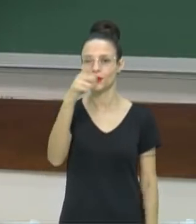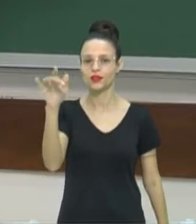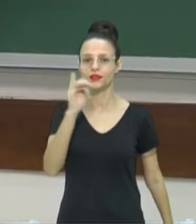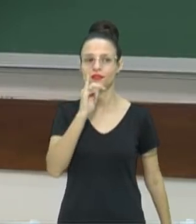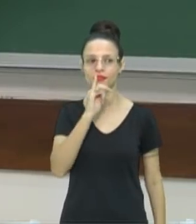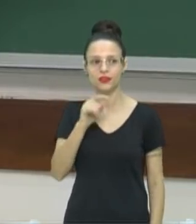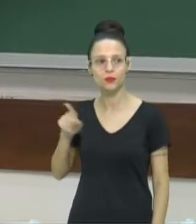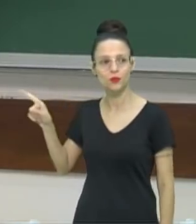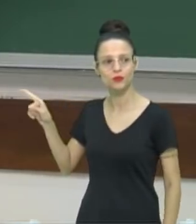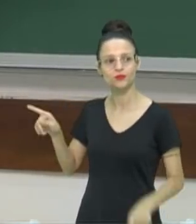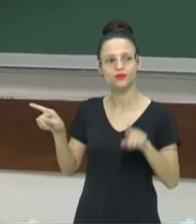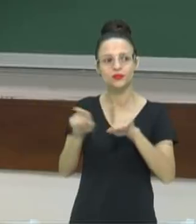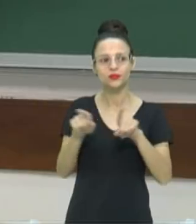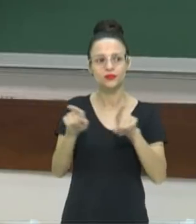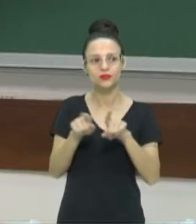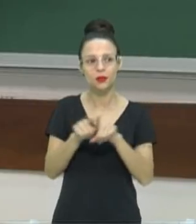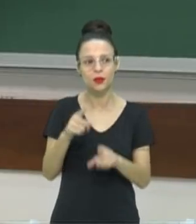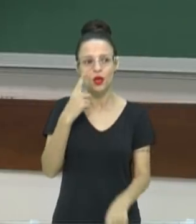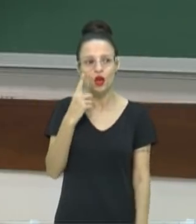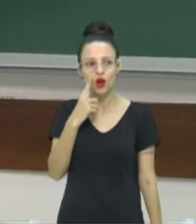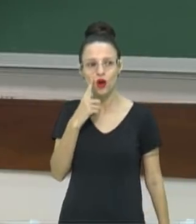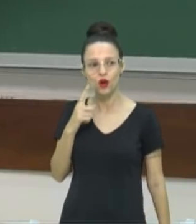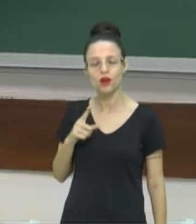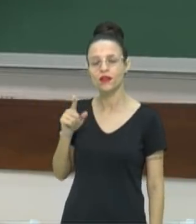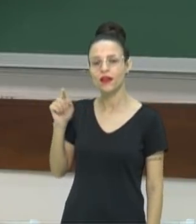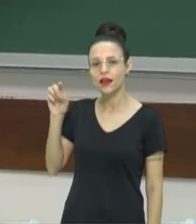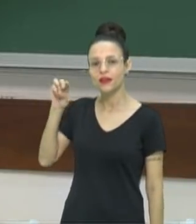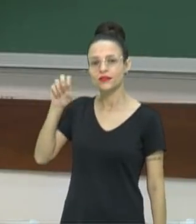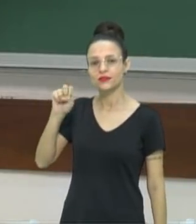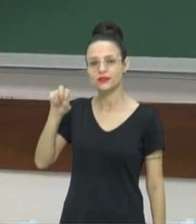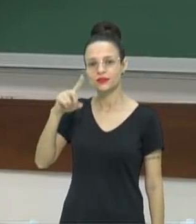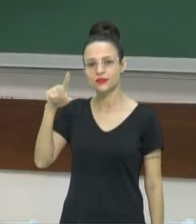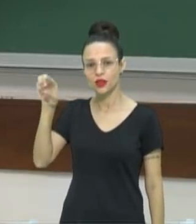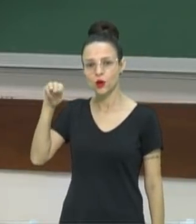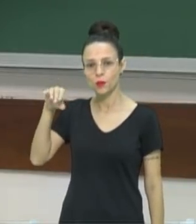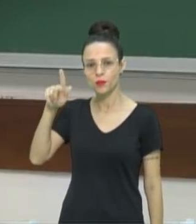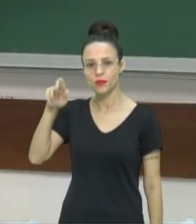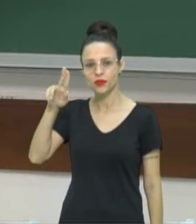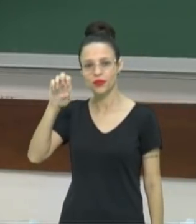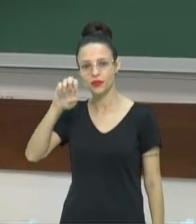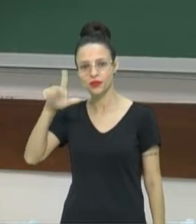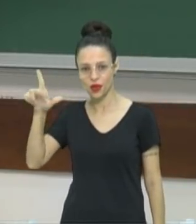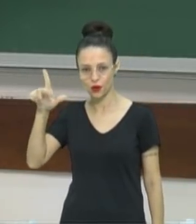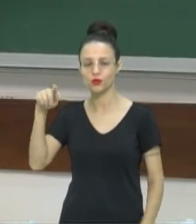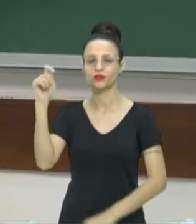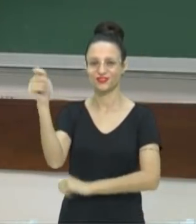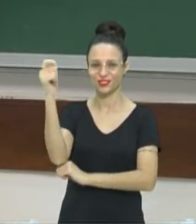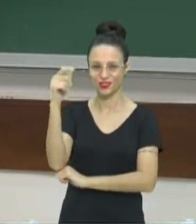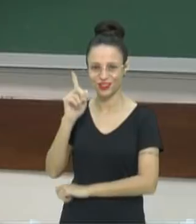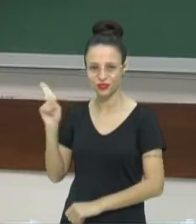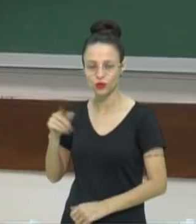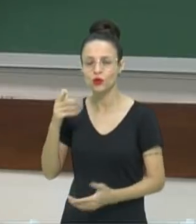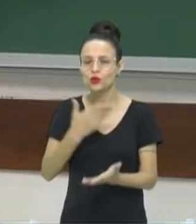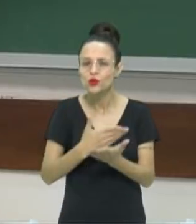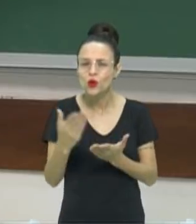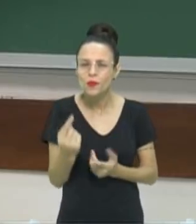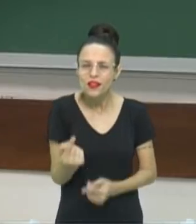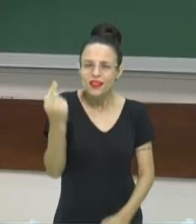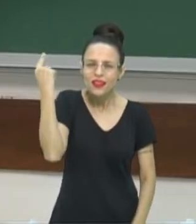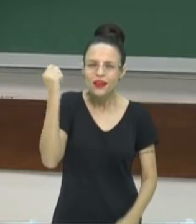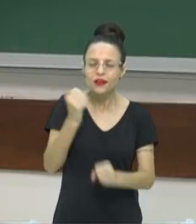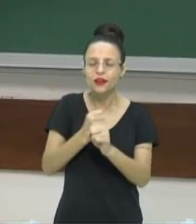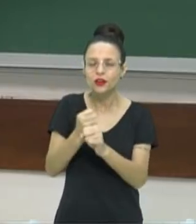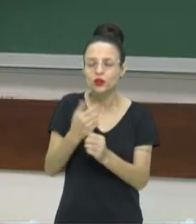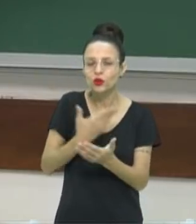as ruínas jesuítico-guaranis em São Miguel das Missões, no Rio Grande do Sul. Nós falamos lá no início do ano sobre